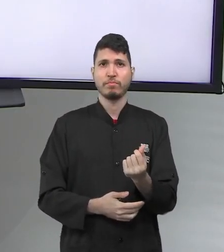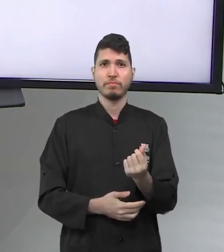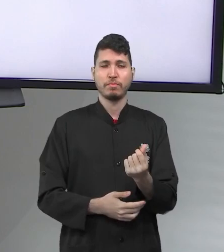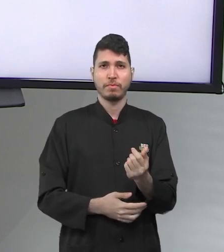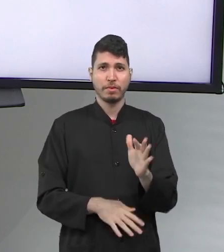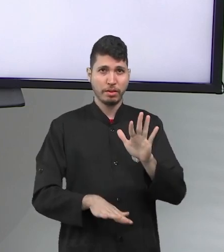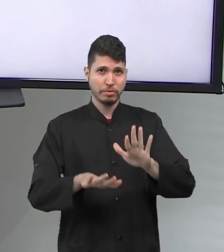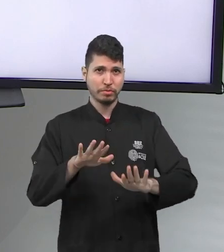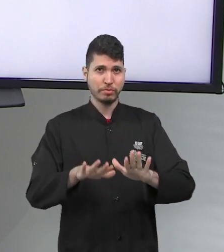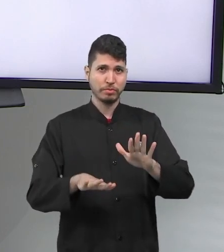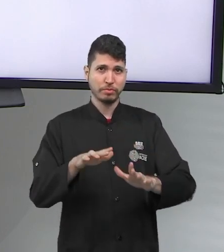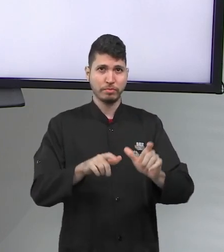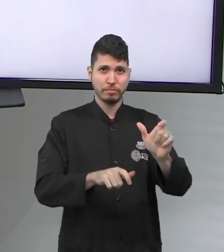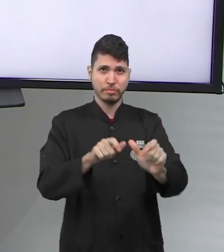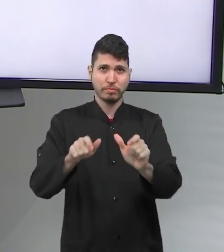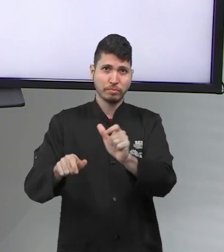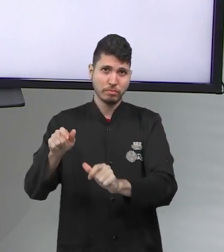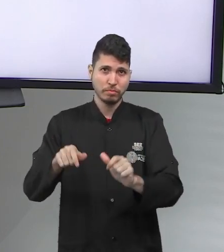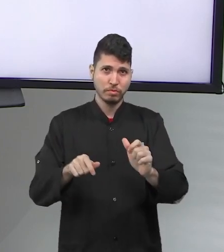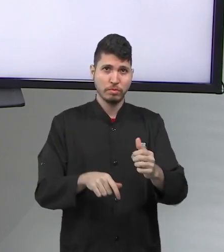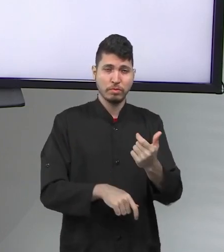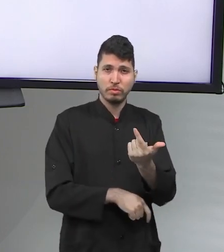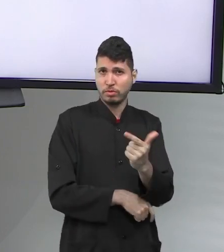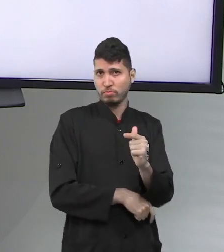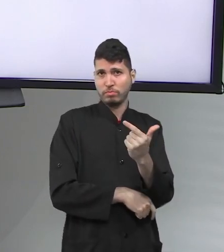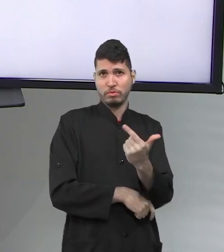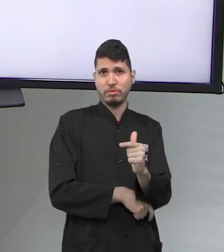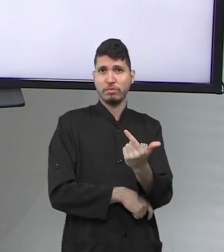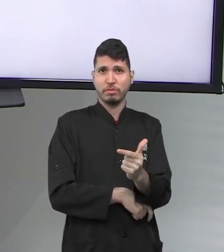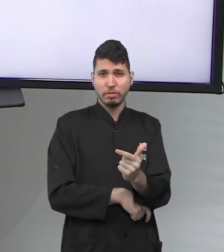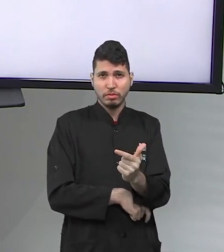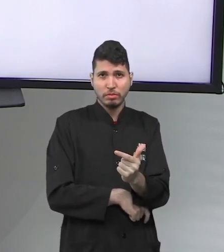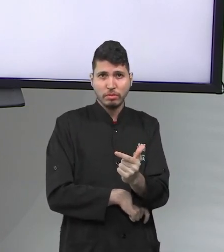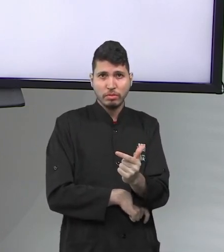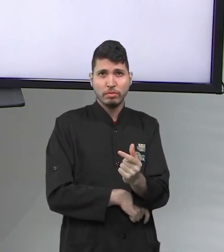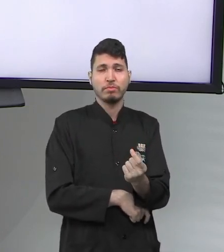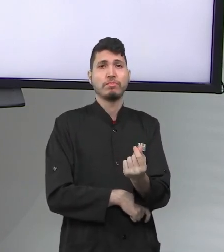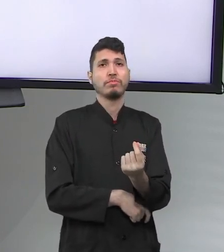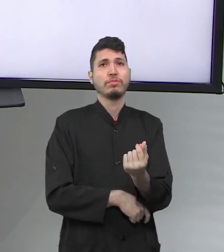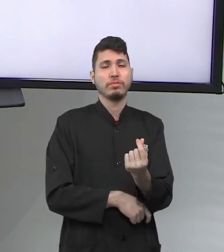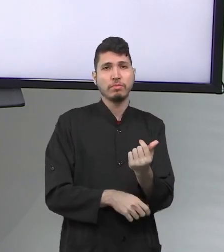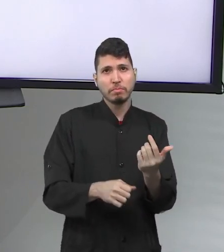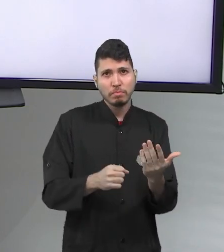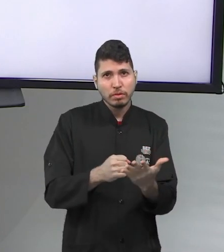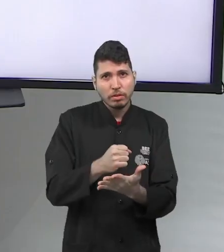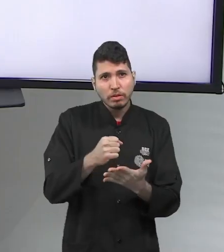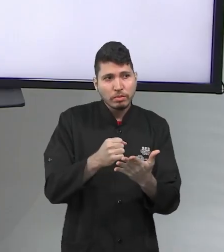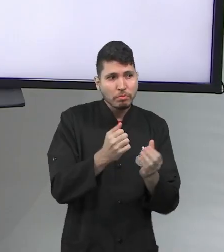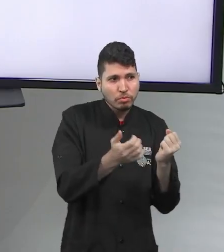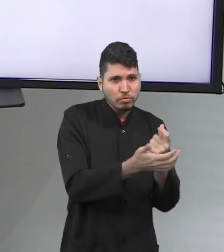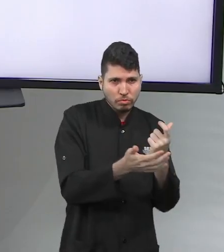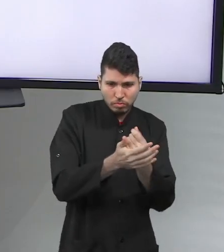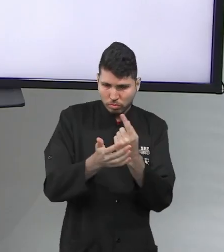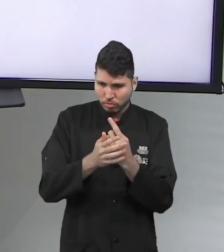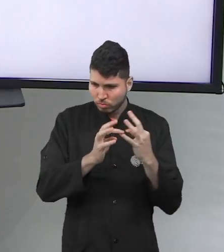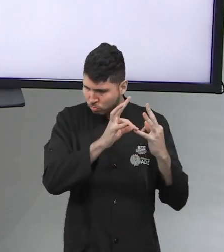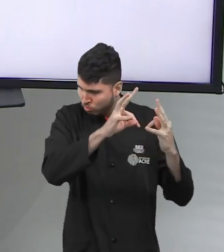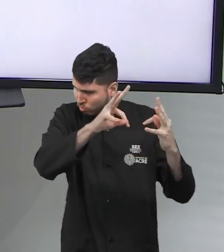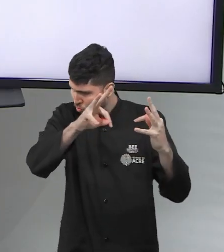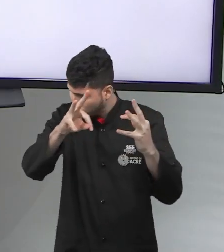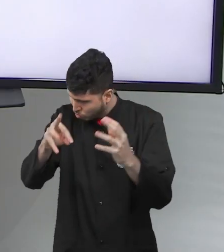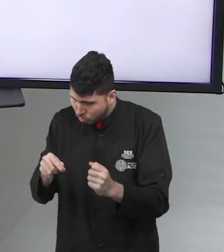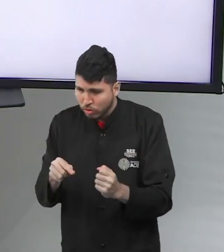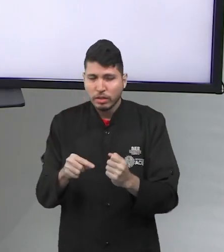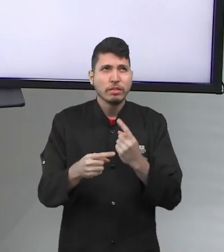das vezes, essas pessoas elas não têm o poder aquisitivo necessário, né, equivalente ao que ela quer